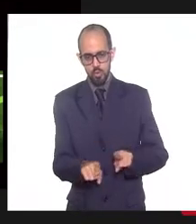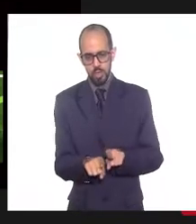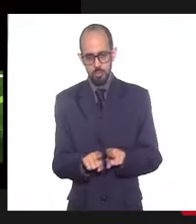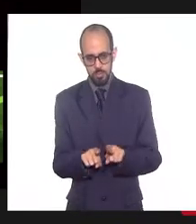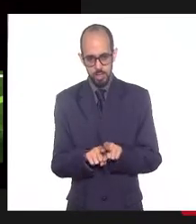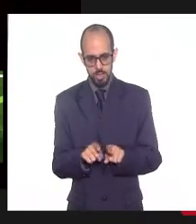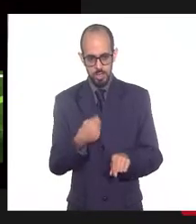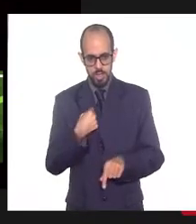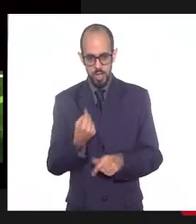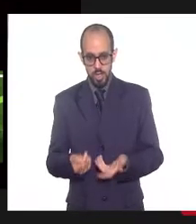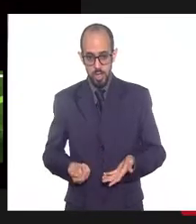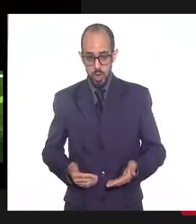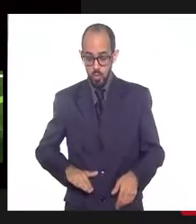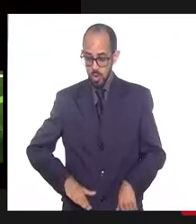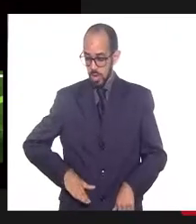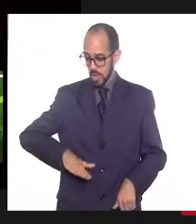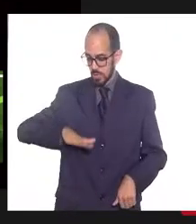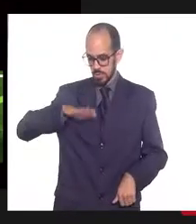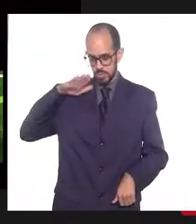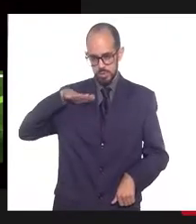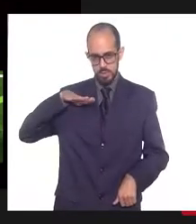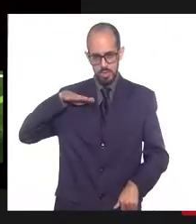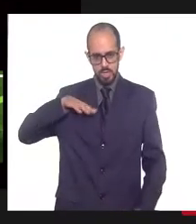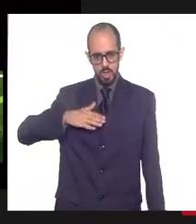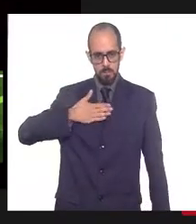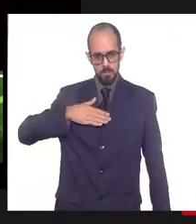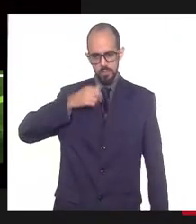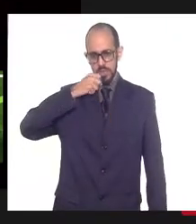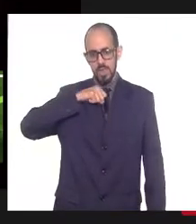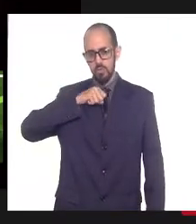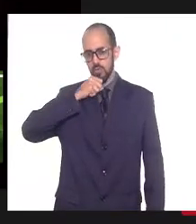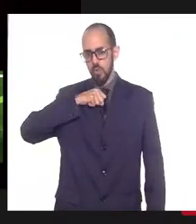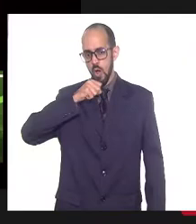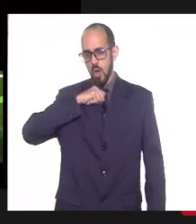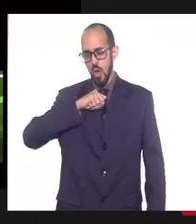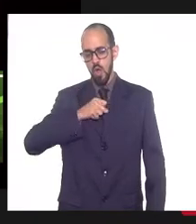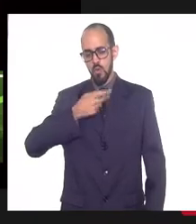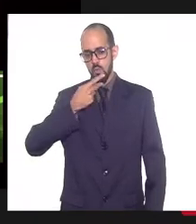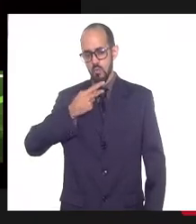cresci ouvindo a minha avó falar